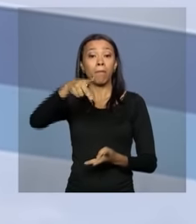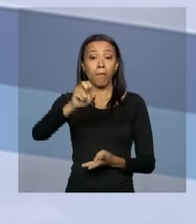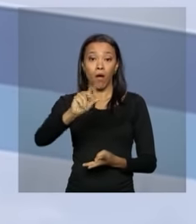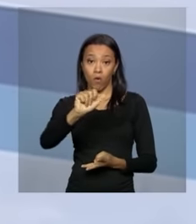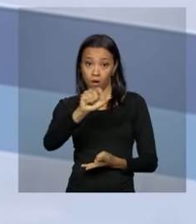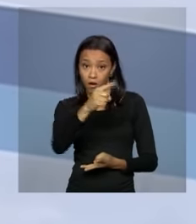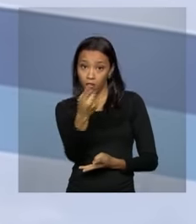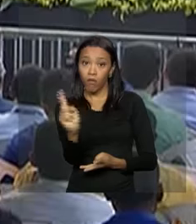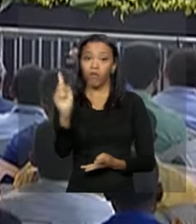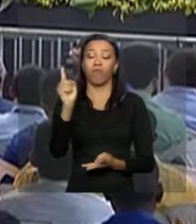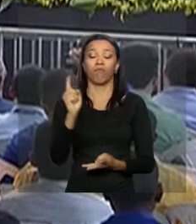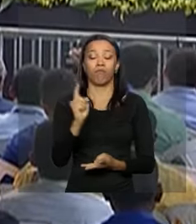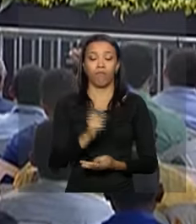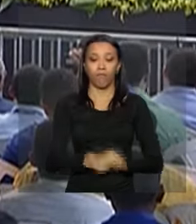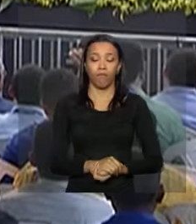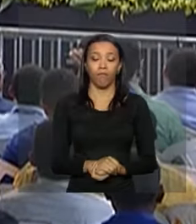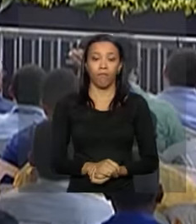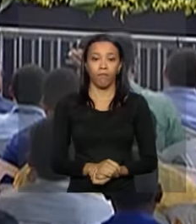Paulão.